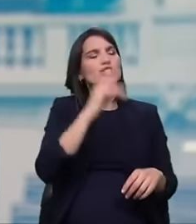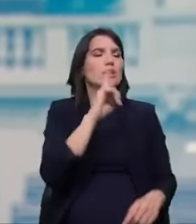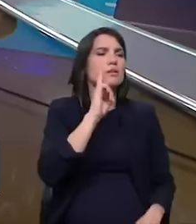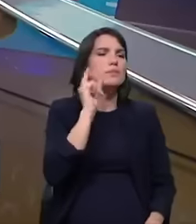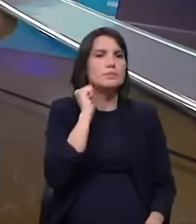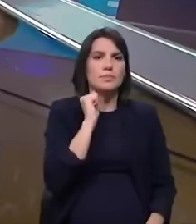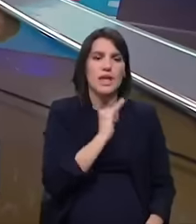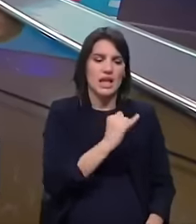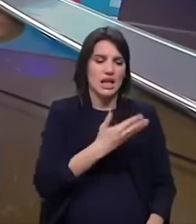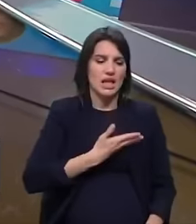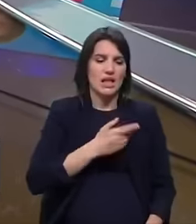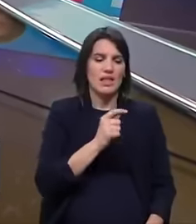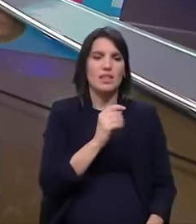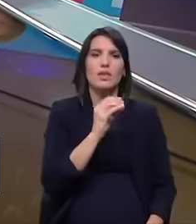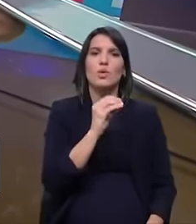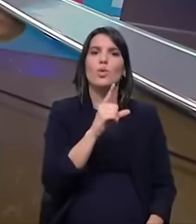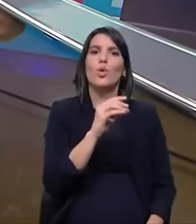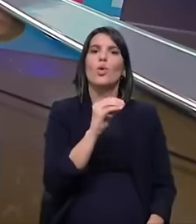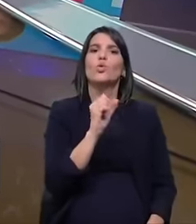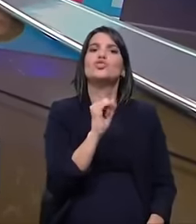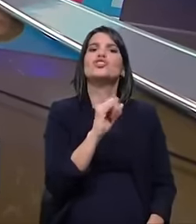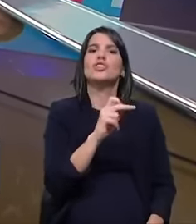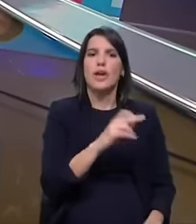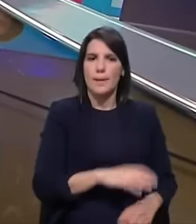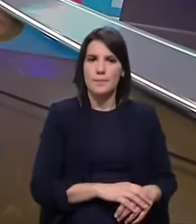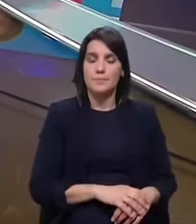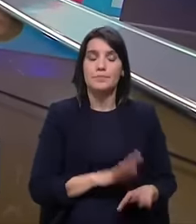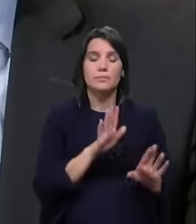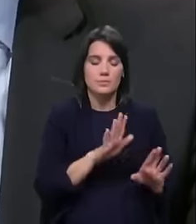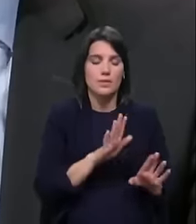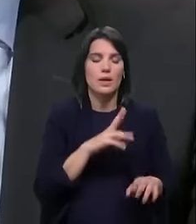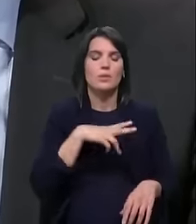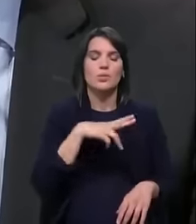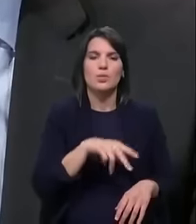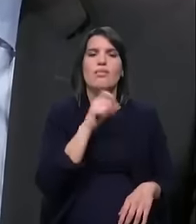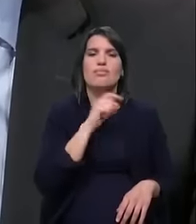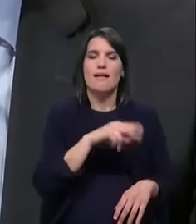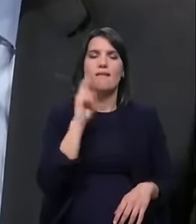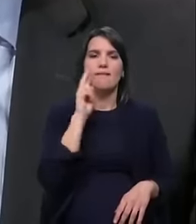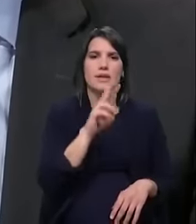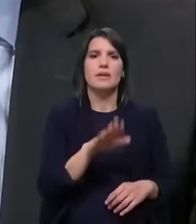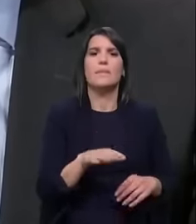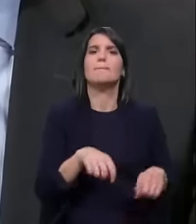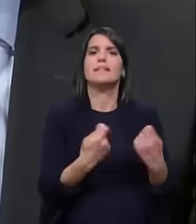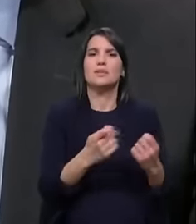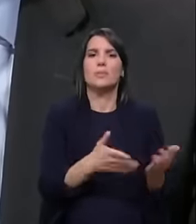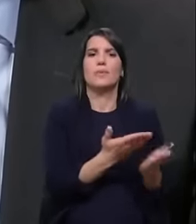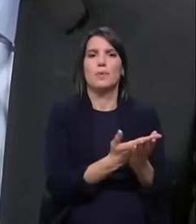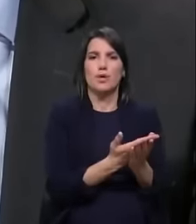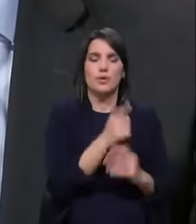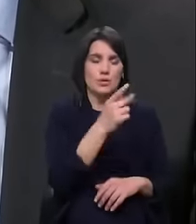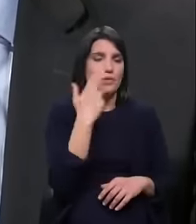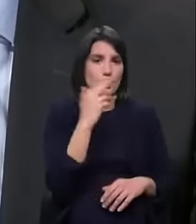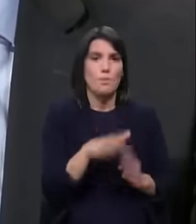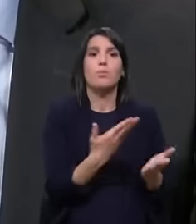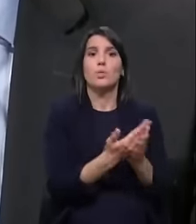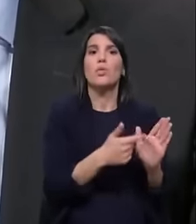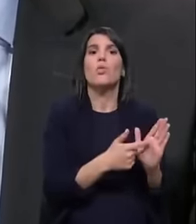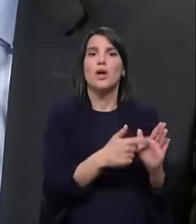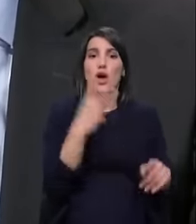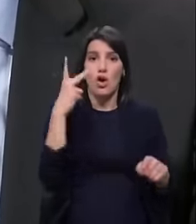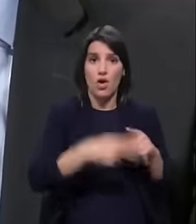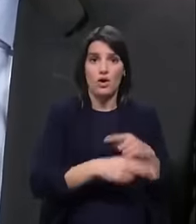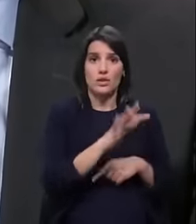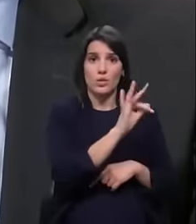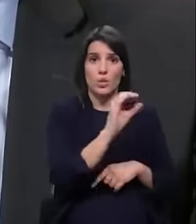Ideologia. Acontece que em Portugal é possível verificar as propostas dos partidos. E o que o Dr. Ventura propôs é cortar